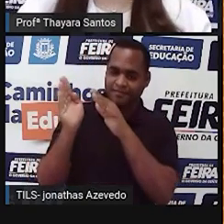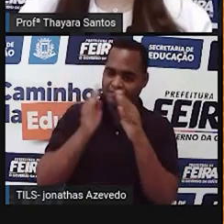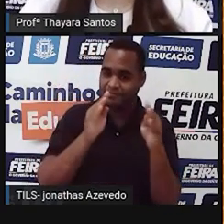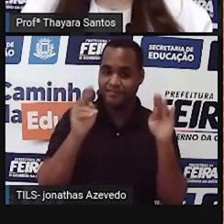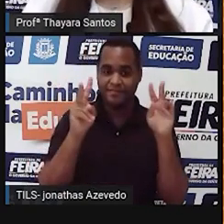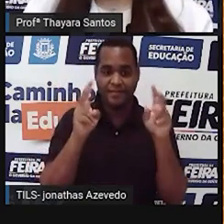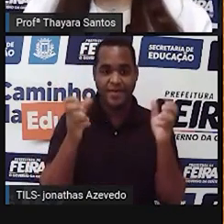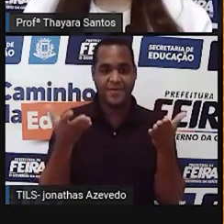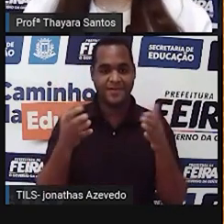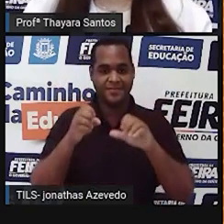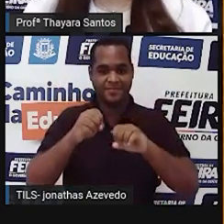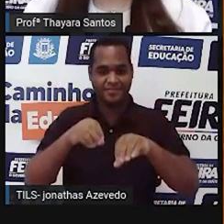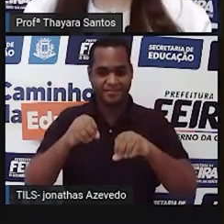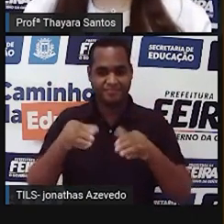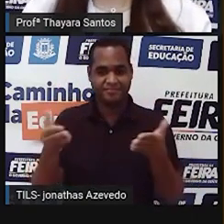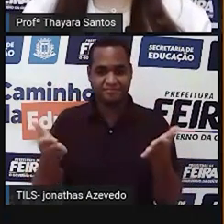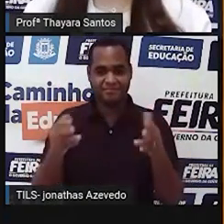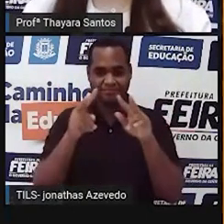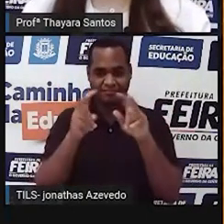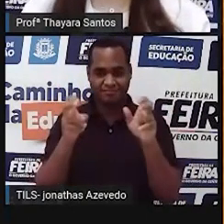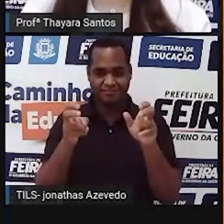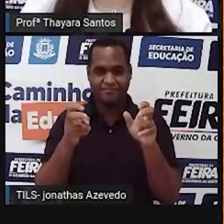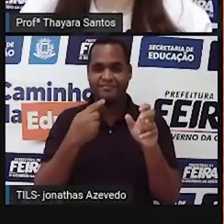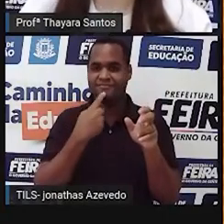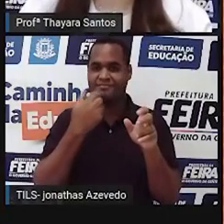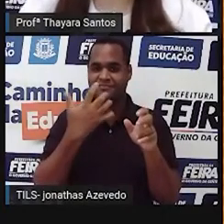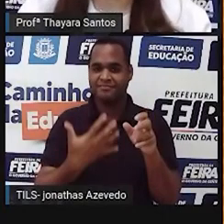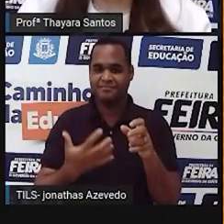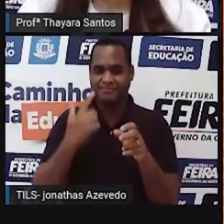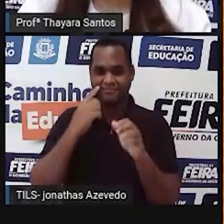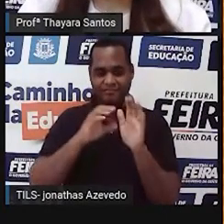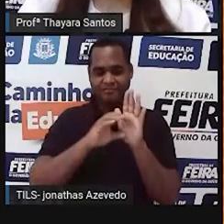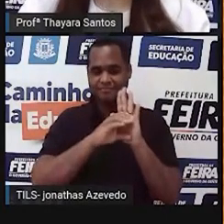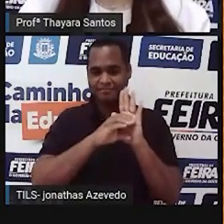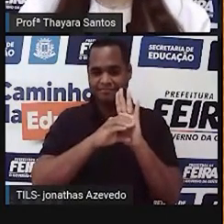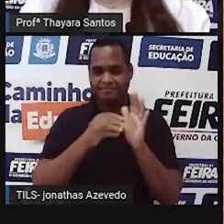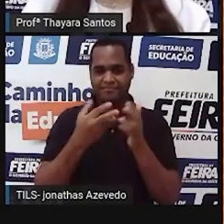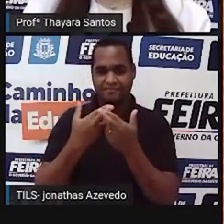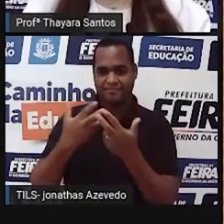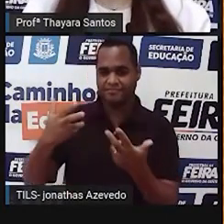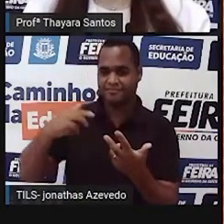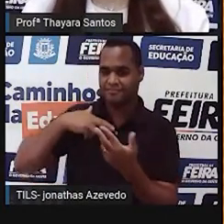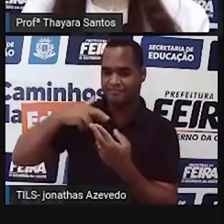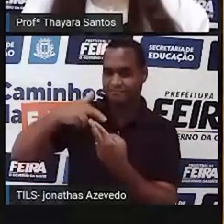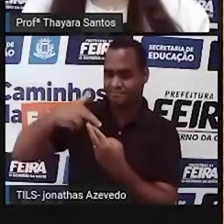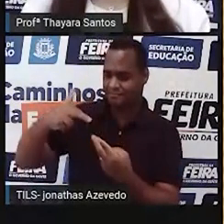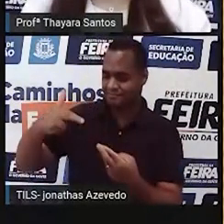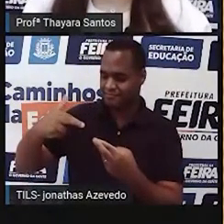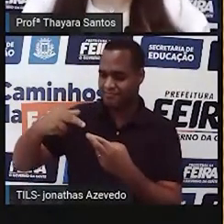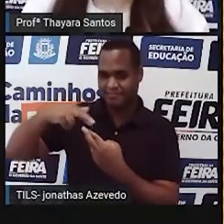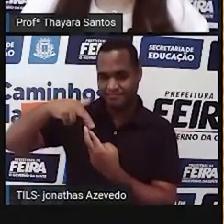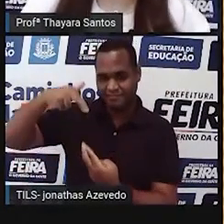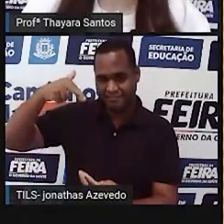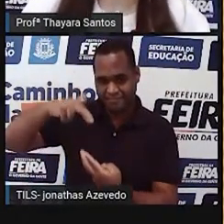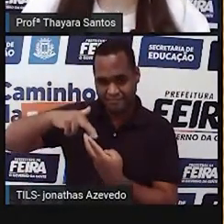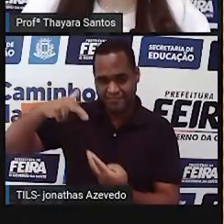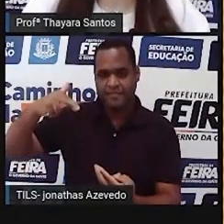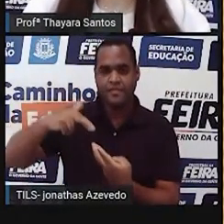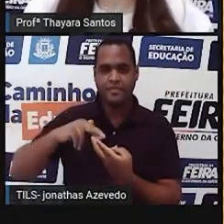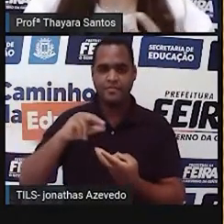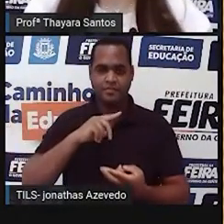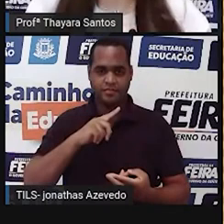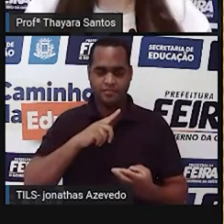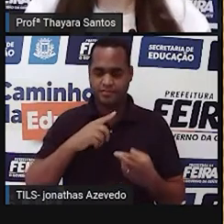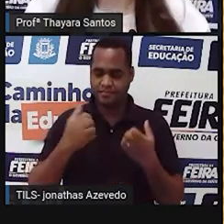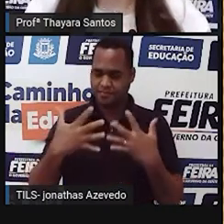da aula. Então, hoje nós vamos falar sobre os conceitos básicos de genética. Agora, antes de a gente falar